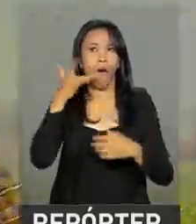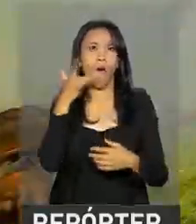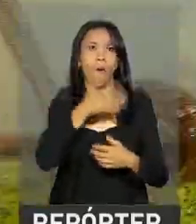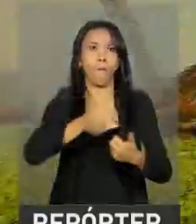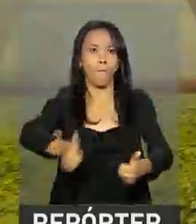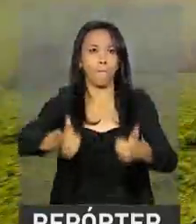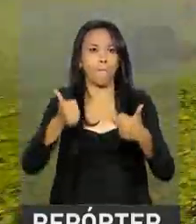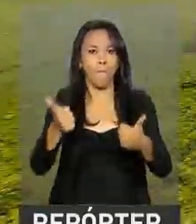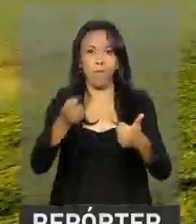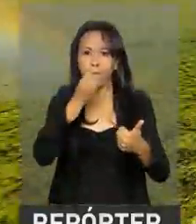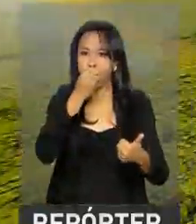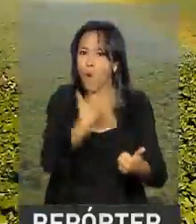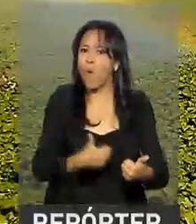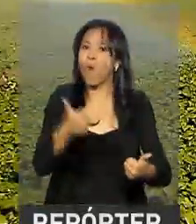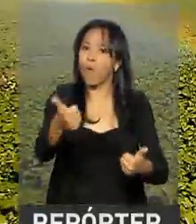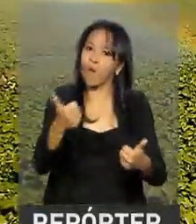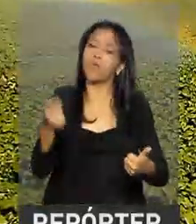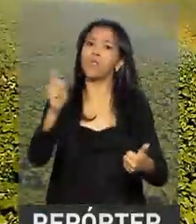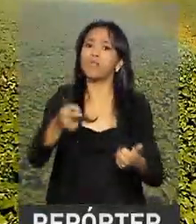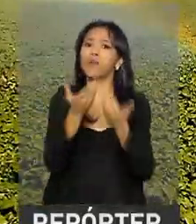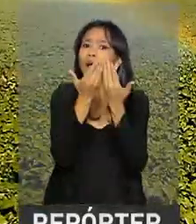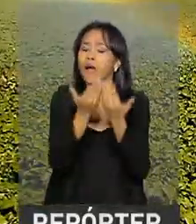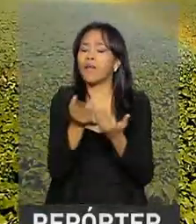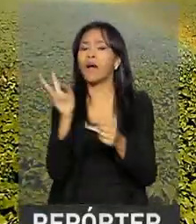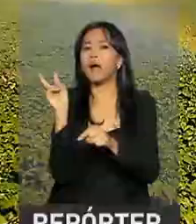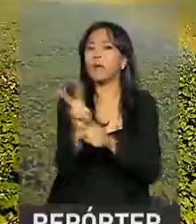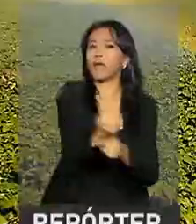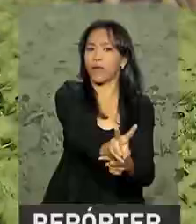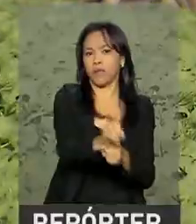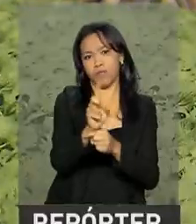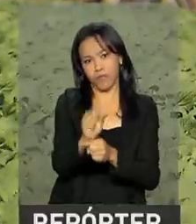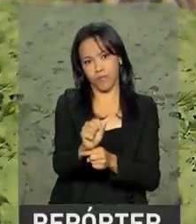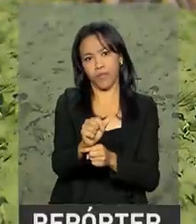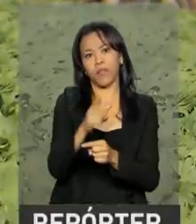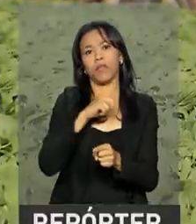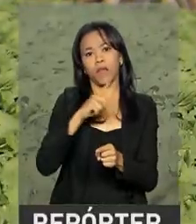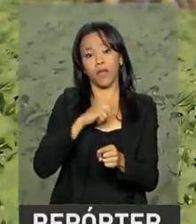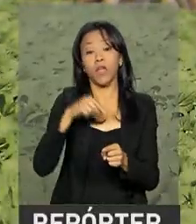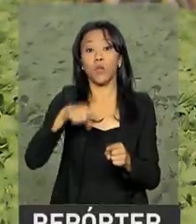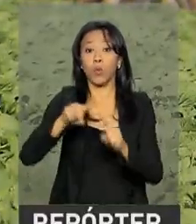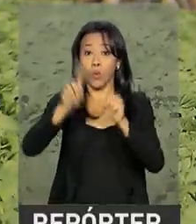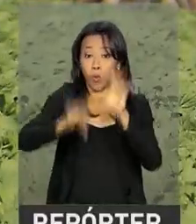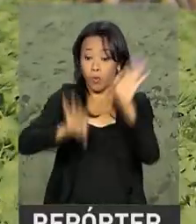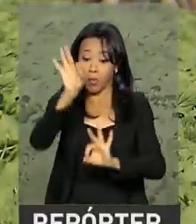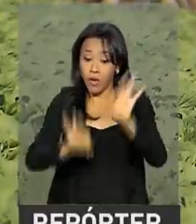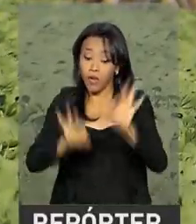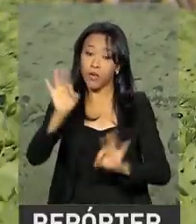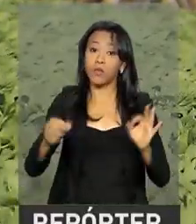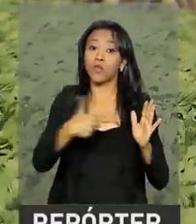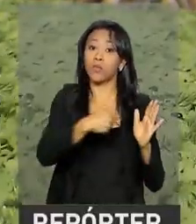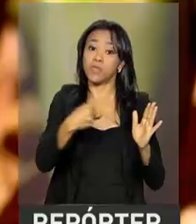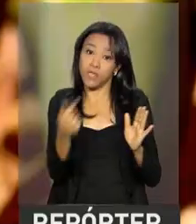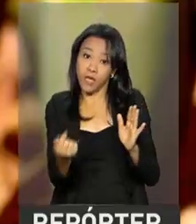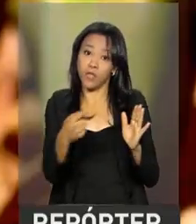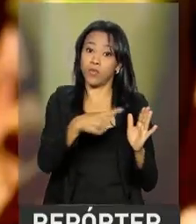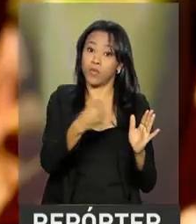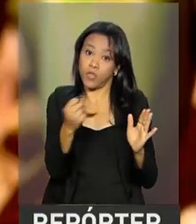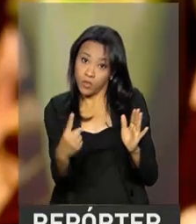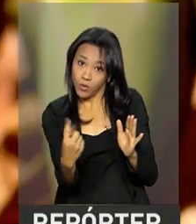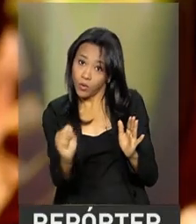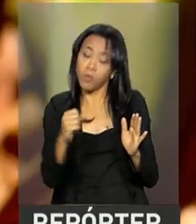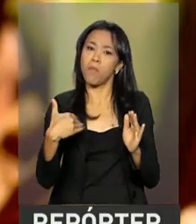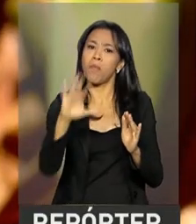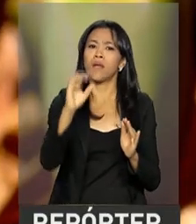chega a ser maior com a expansão do crédito disponibilizado ao produtor no plano safra 2017-2018 mais de